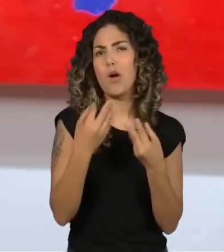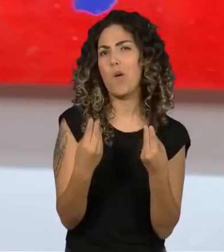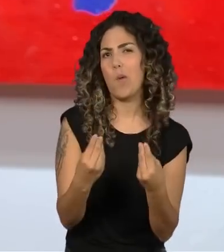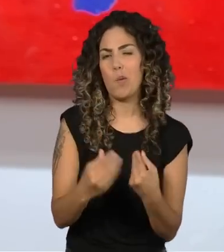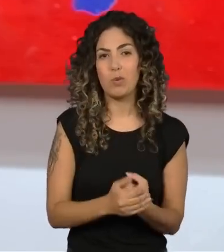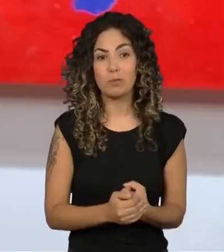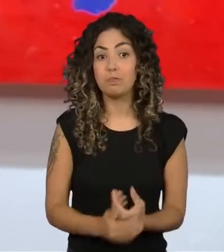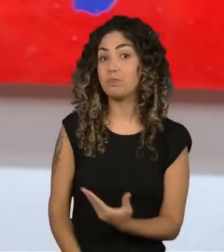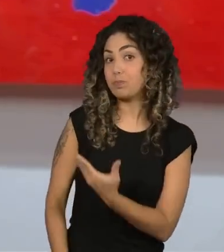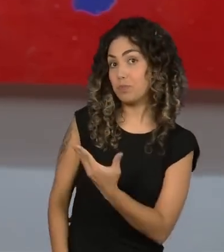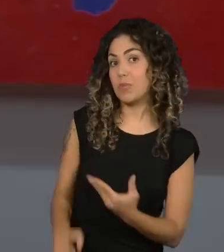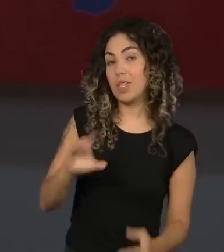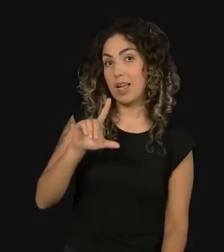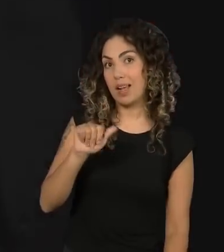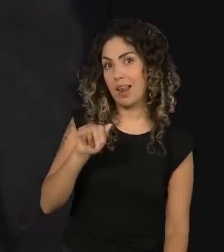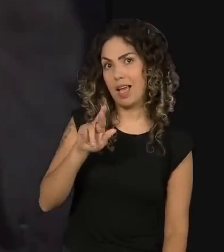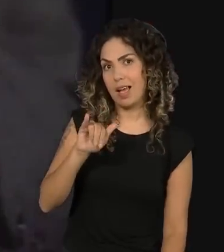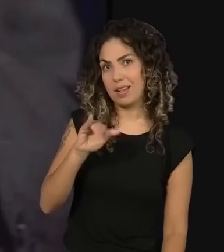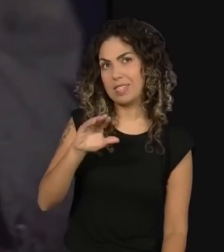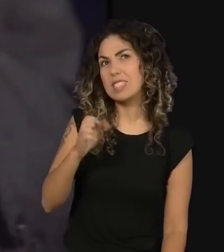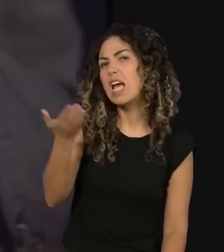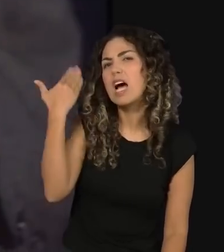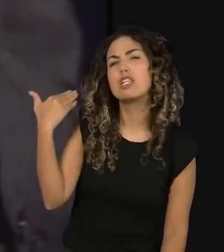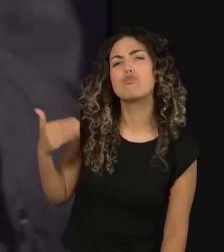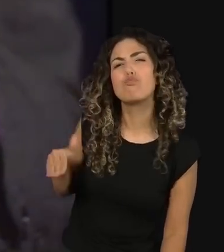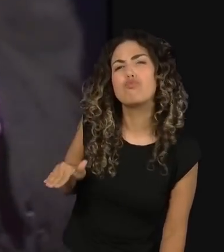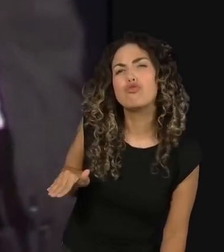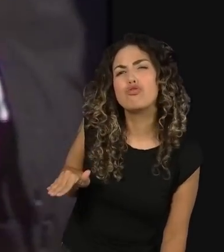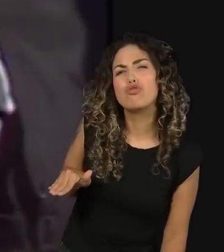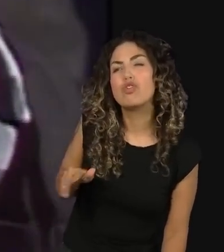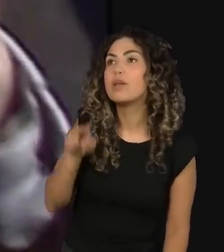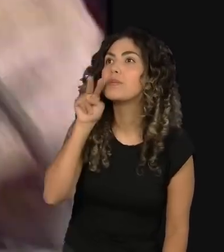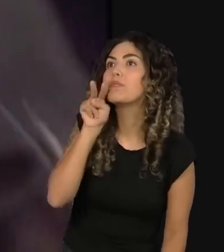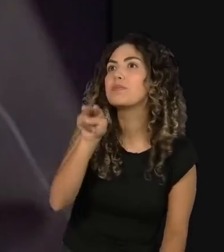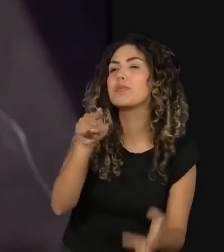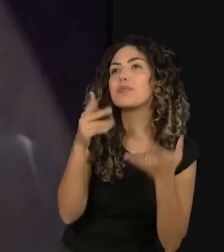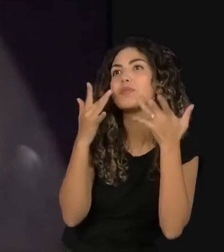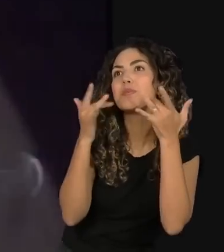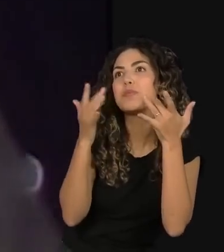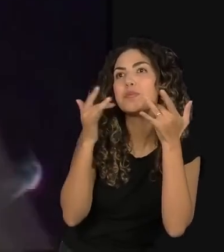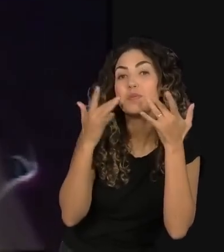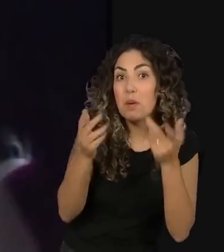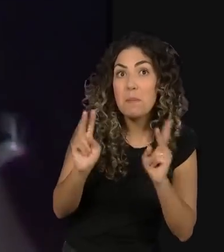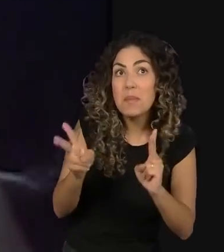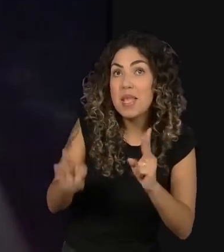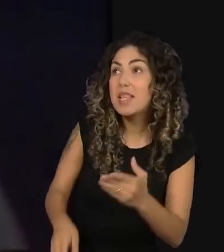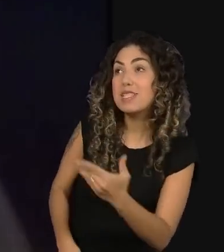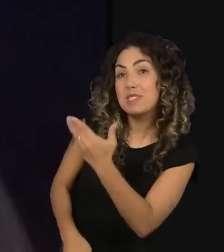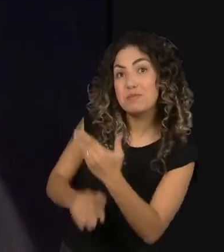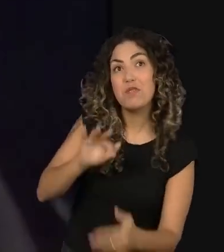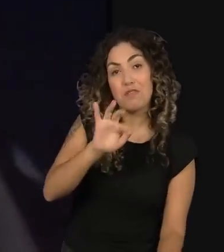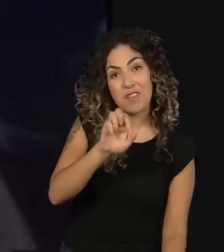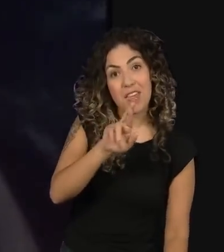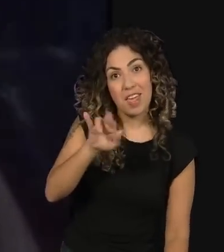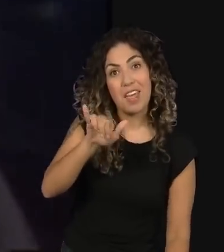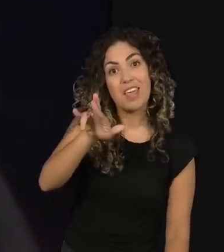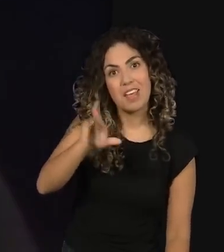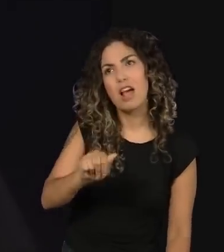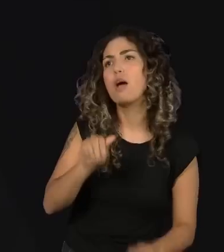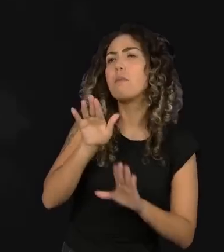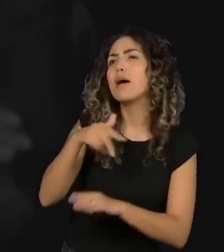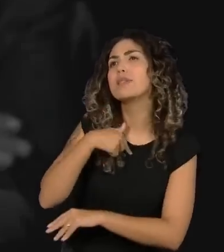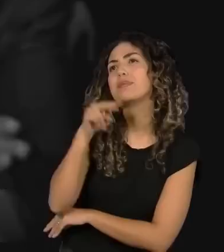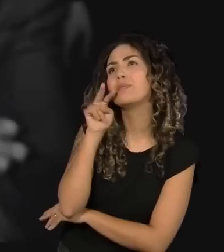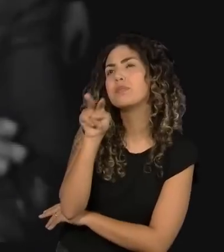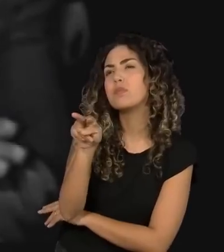Clarice Nisquier era ainda uma criança quando assistiu uma peça de Procópio Ferreira, mas a impressão que ele causou